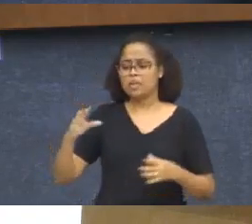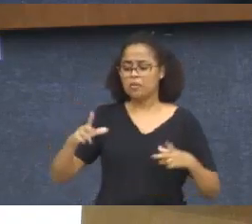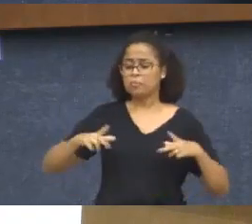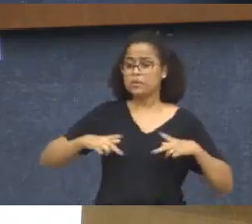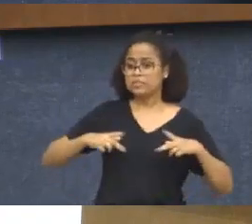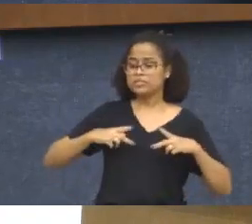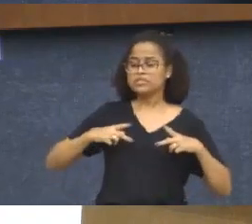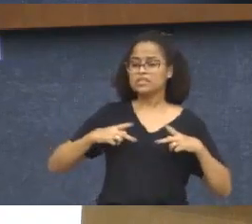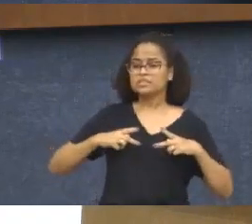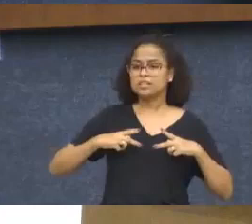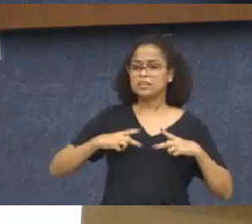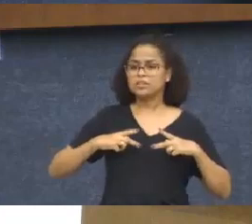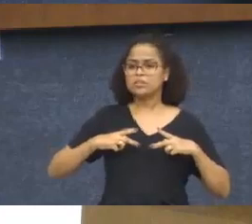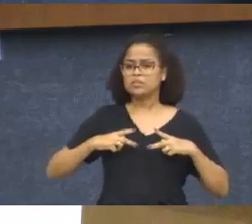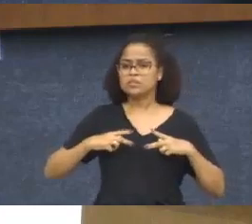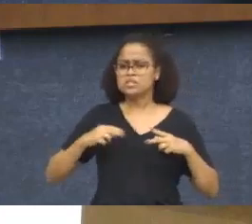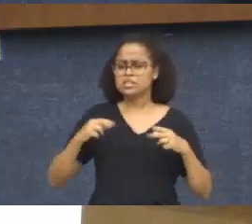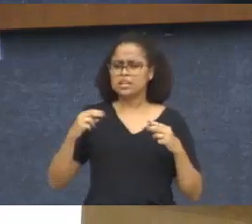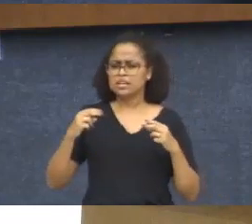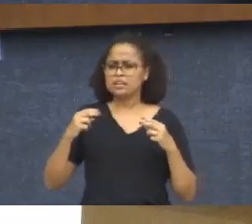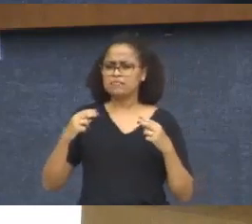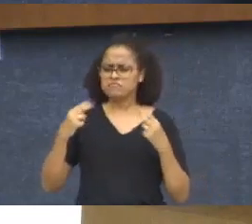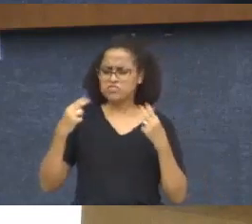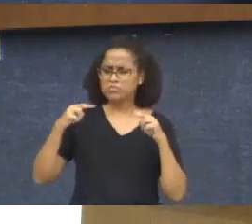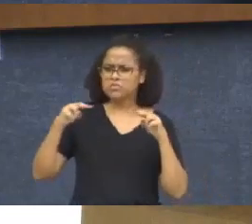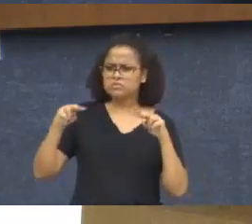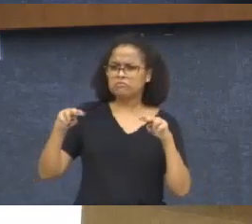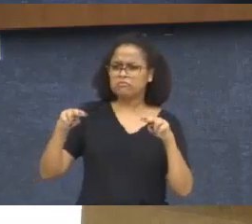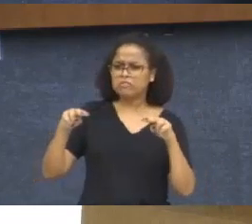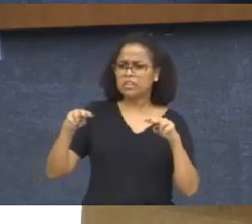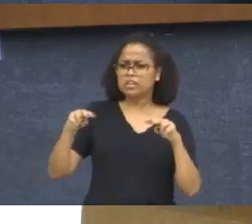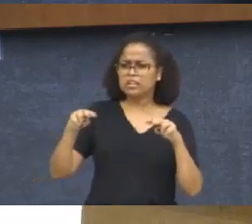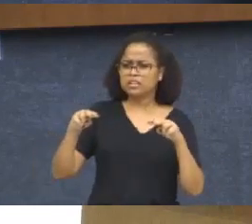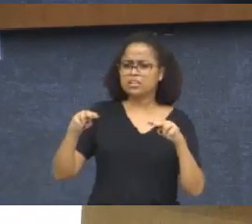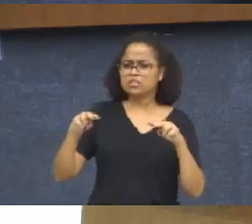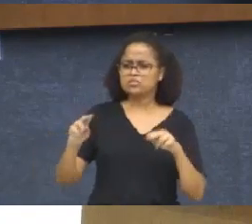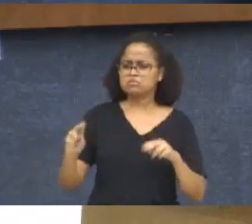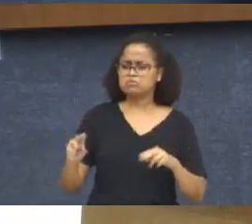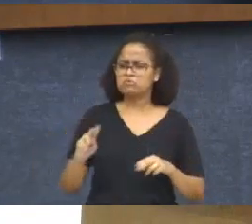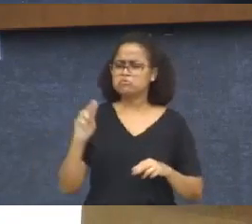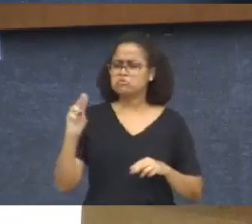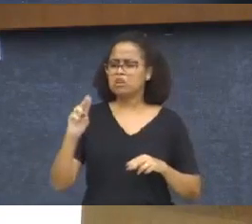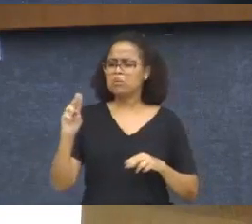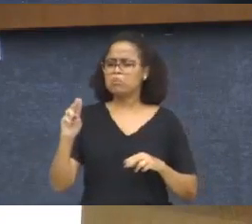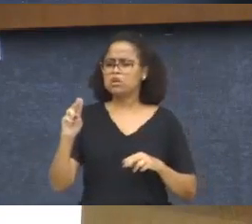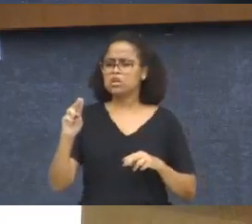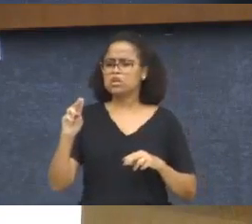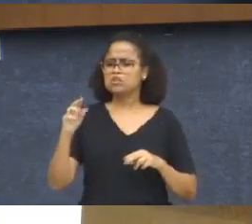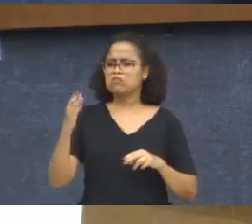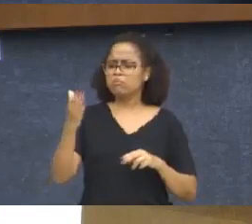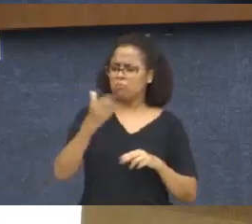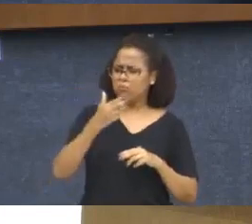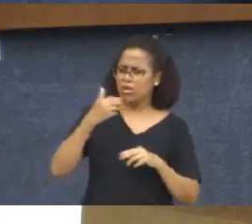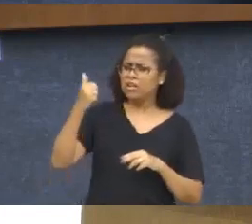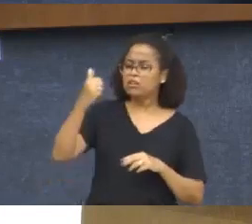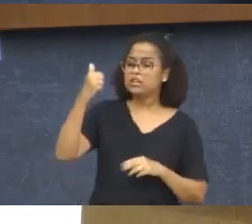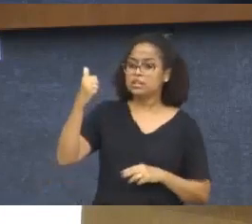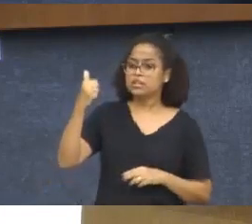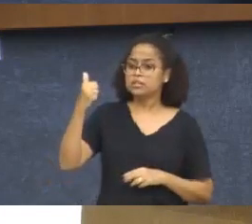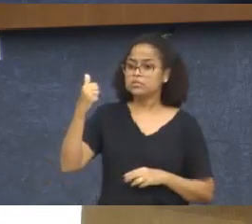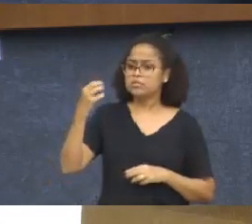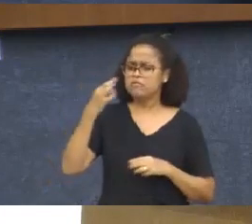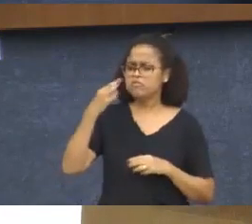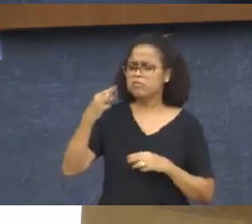vendo já o início da melhoria do atendimento com a iniciativa privada. Veja bem, vereador